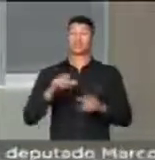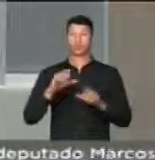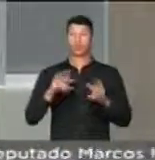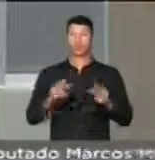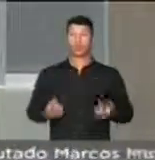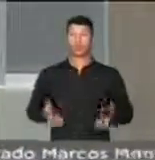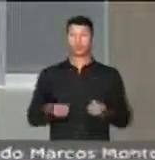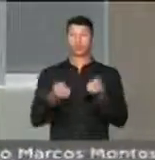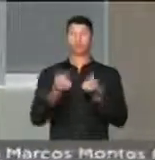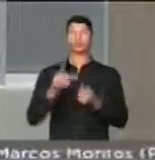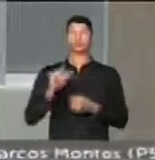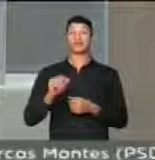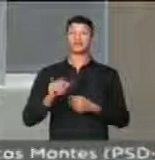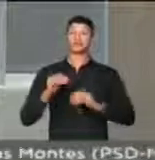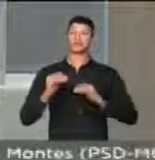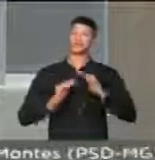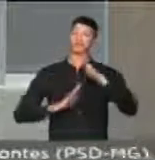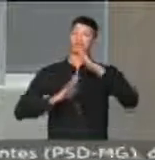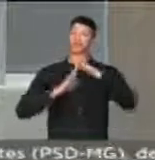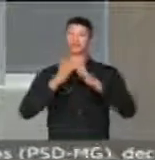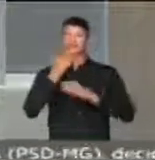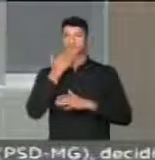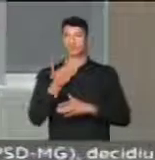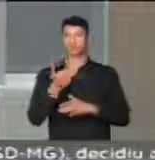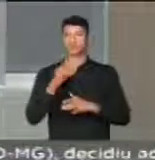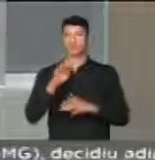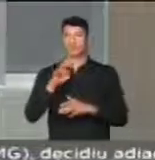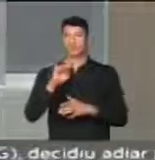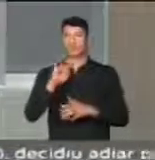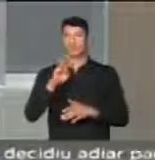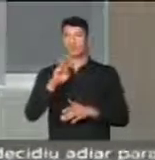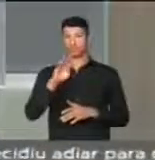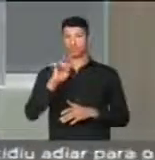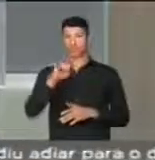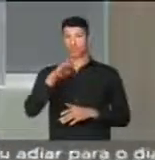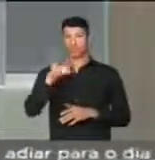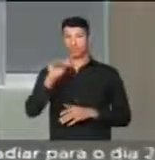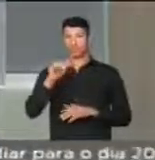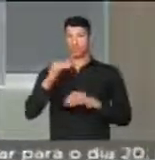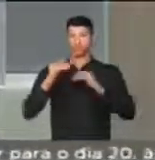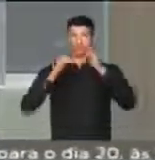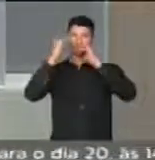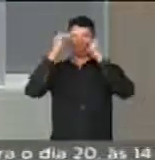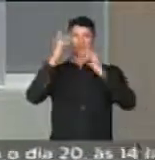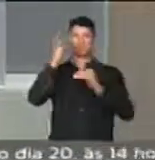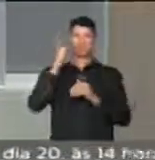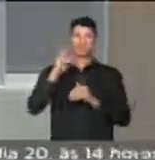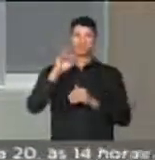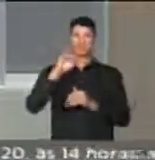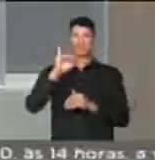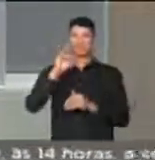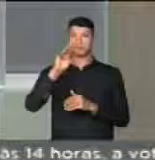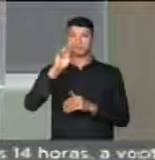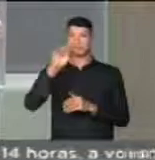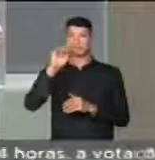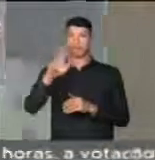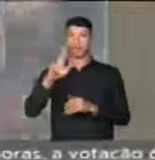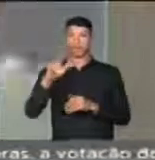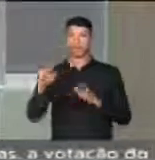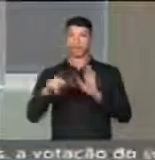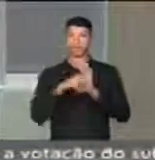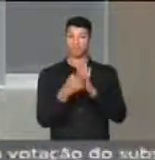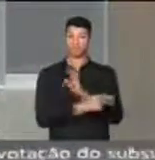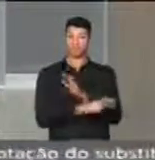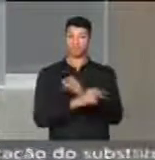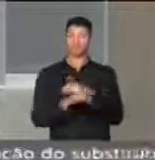consumo, e estabelecer um modelo de tributação progressiva para tributar a